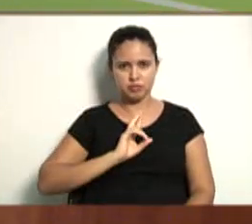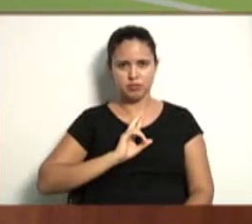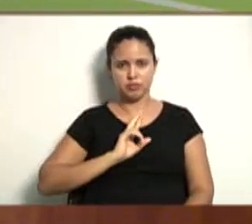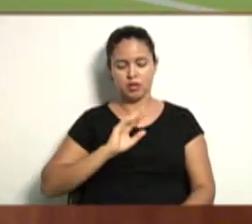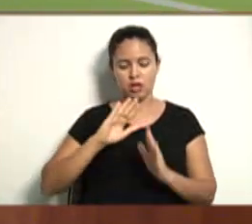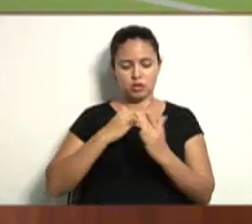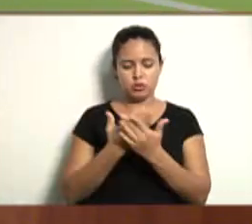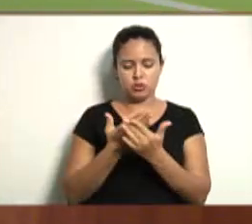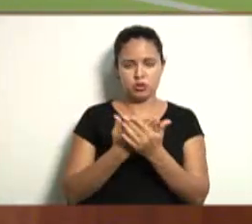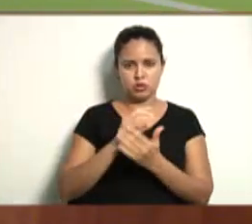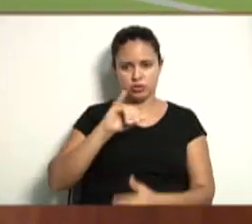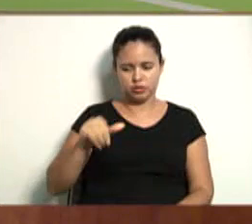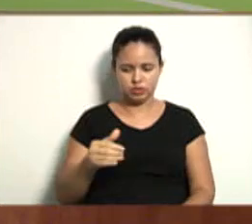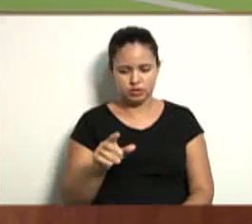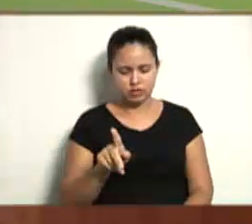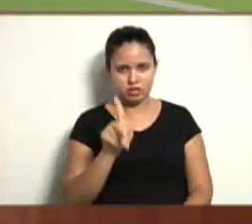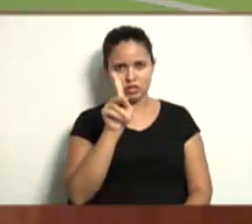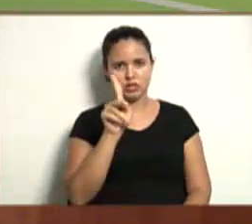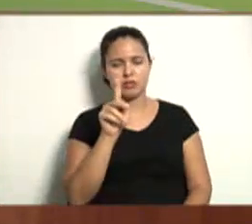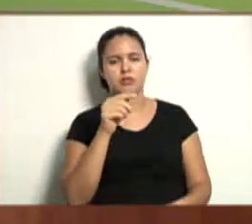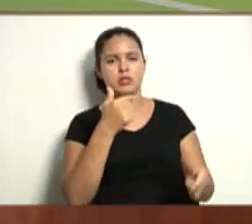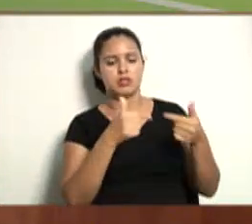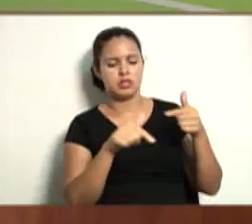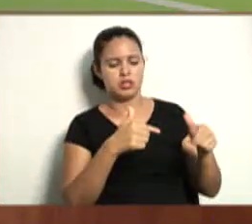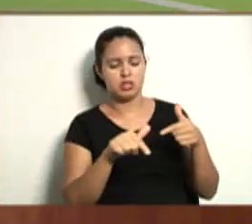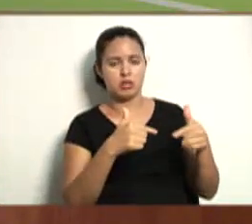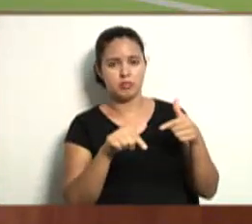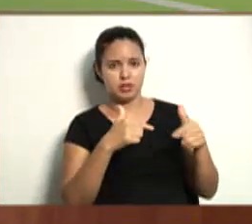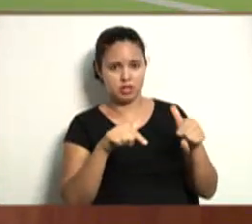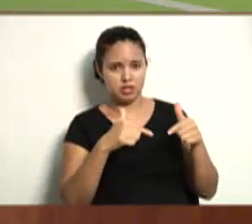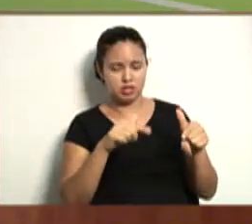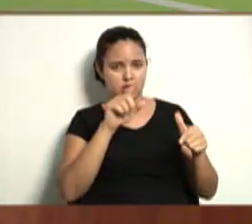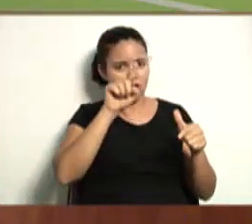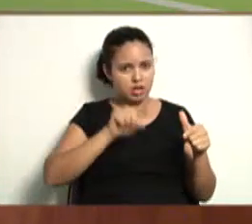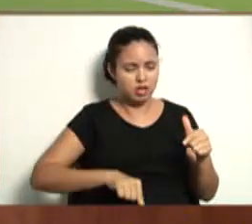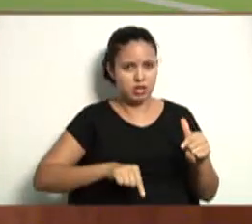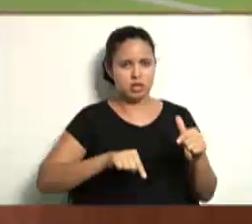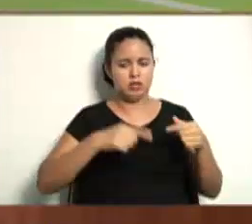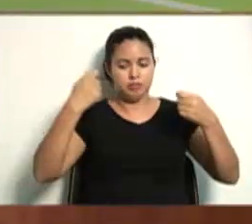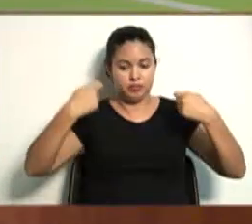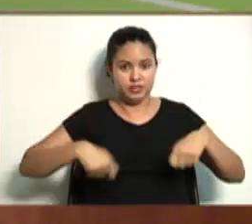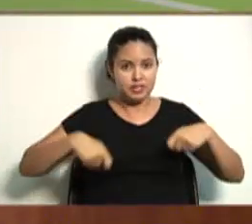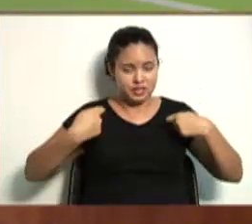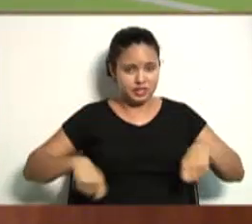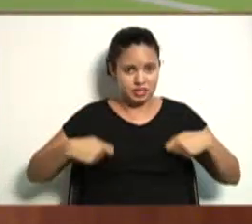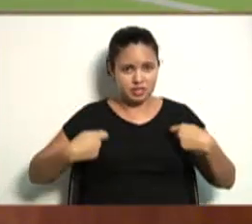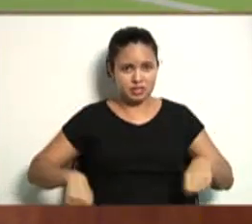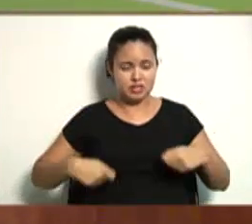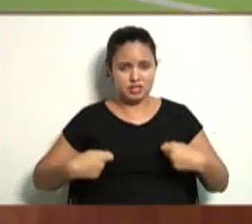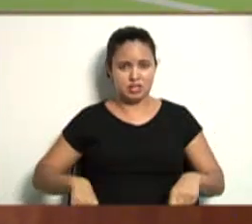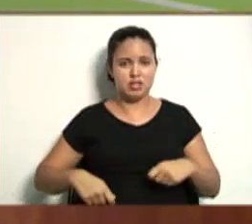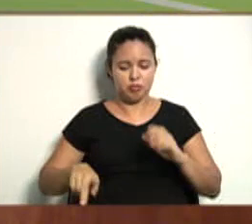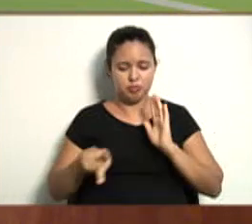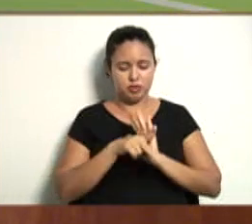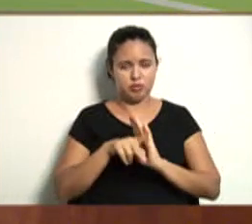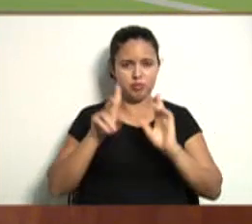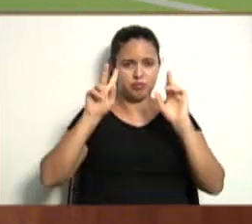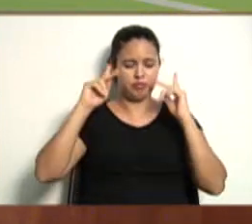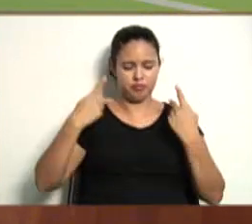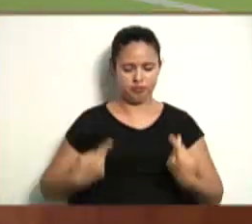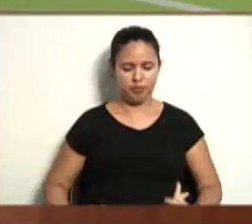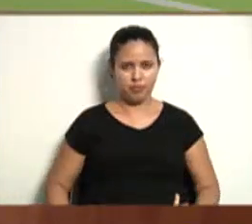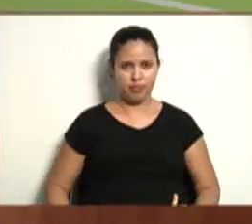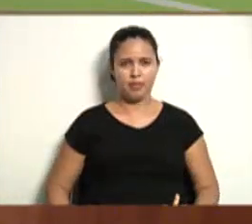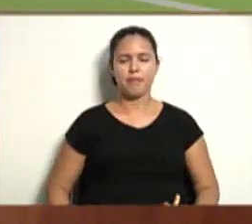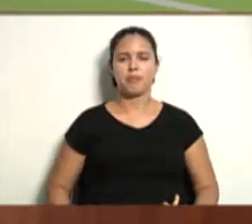Uma resposta é essa, professora. Trabalho, olha aí, trabalho é uma necessidade do ser humano para